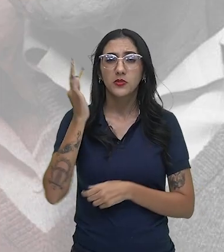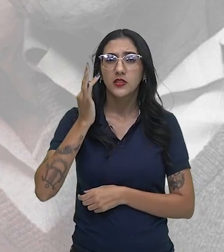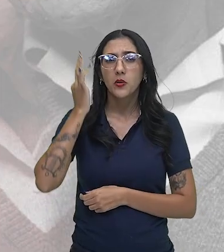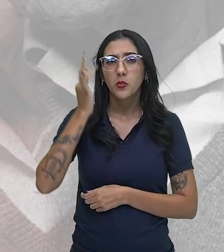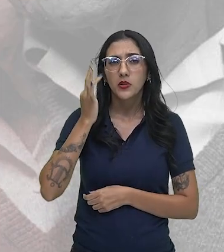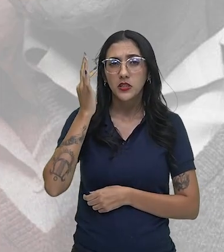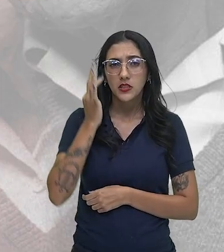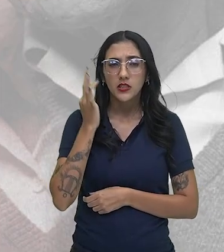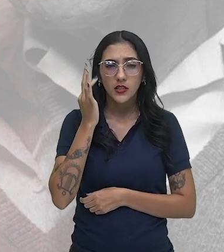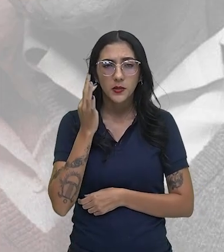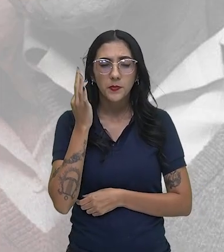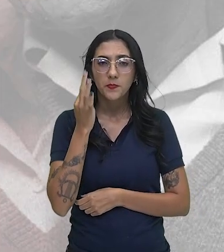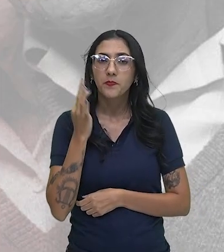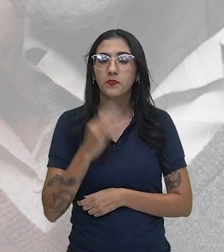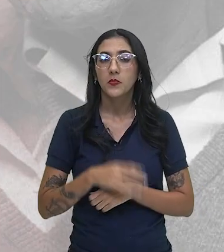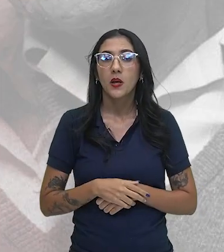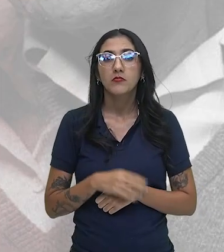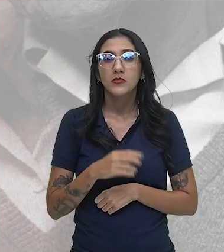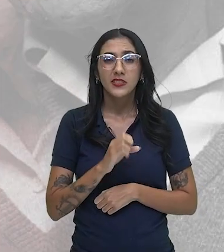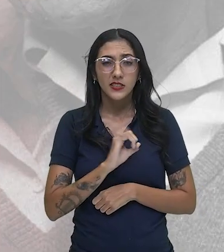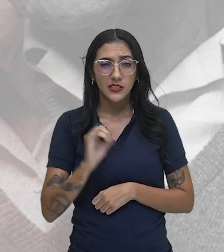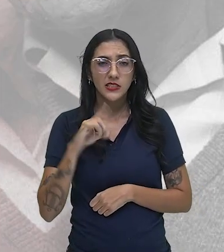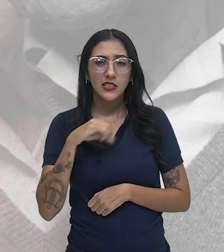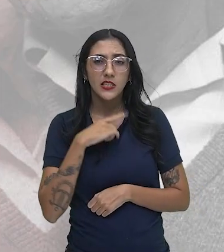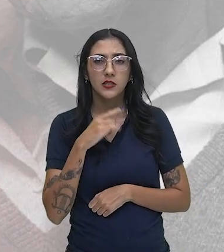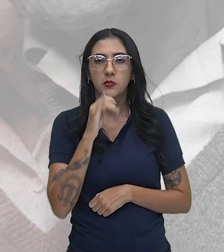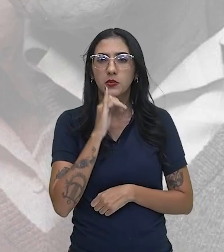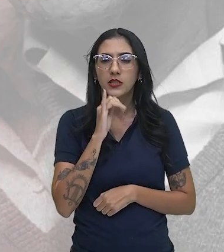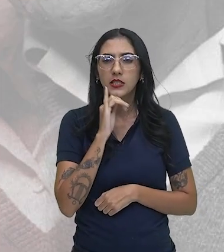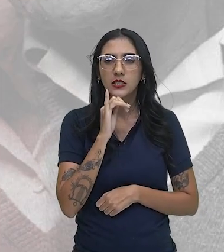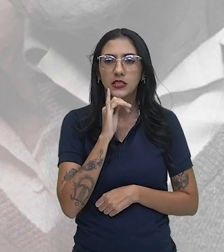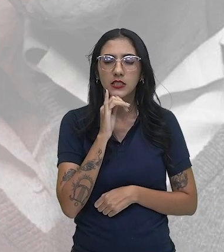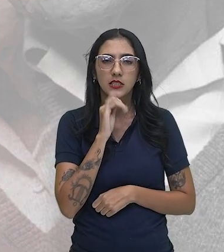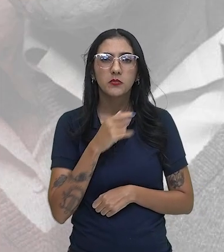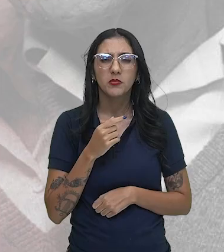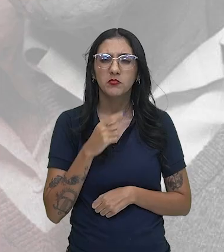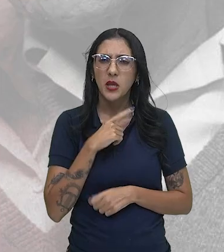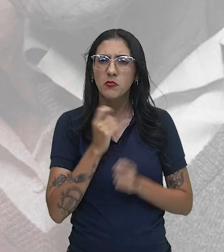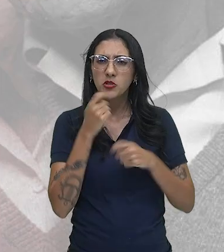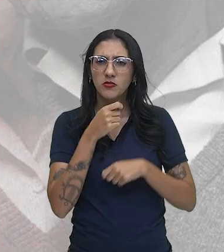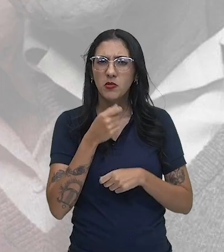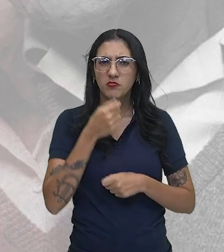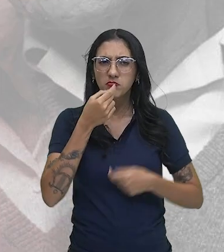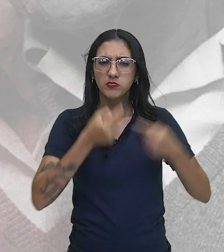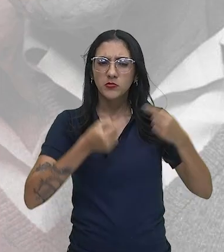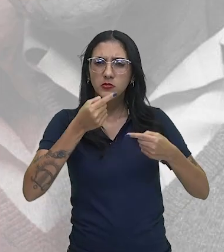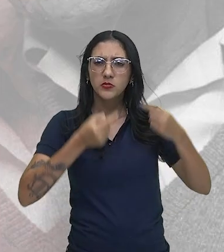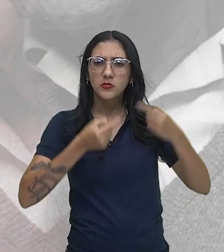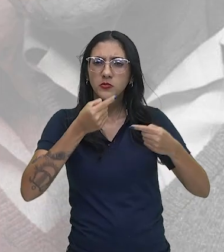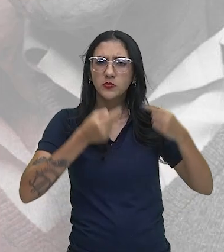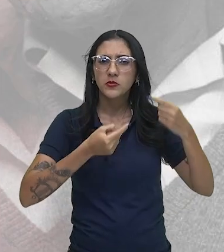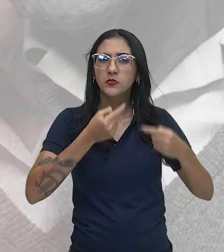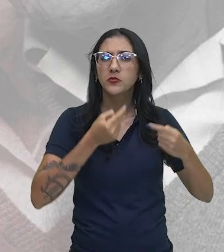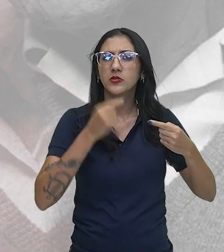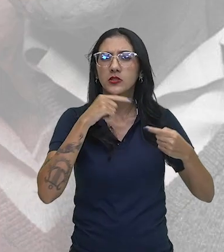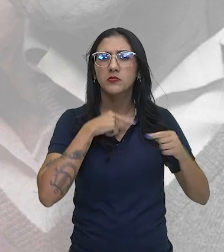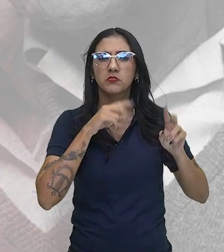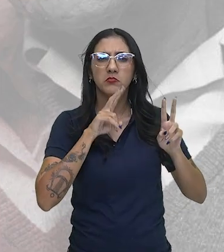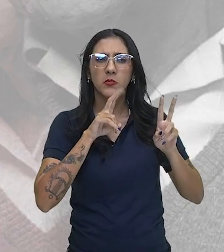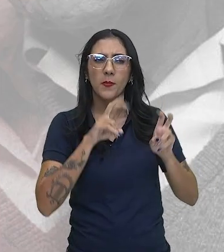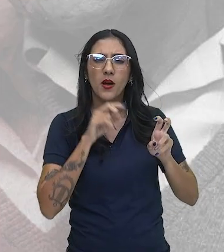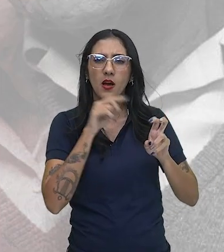teoria, quando ele é refutável, quando você pode questionar, discutir aquele enunciado,